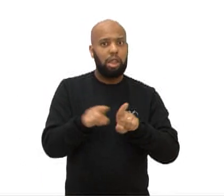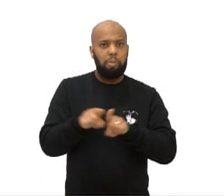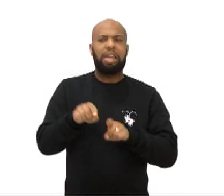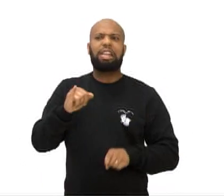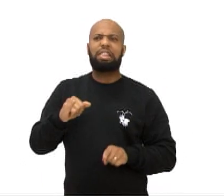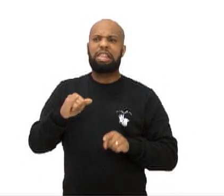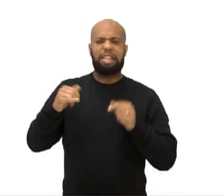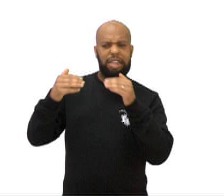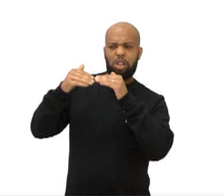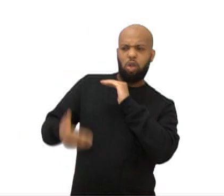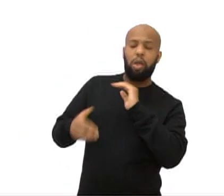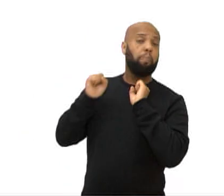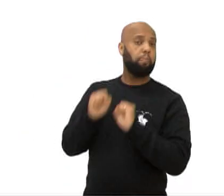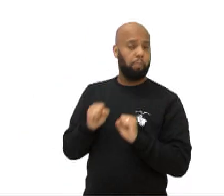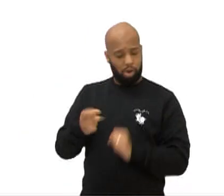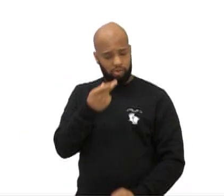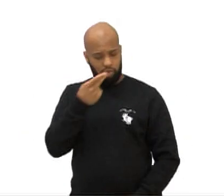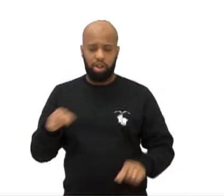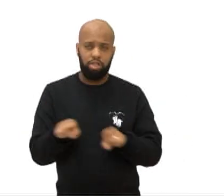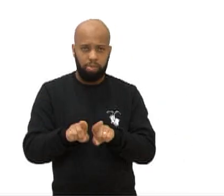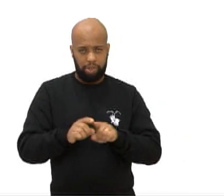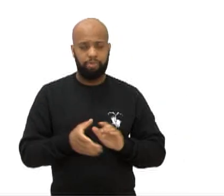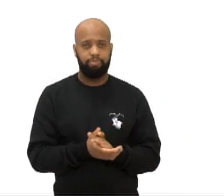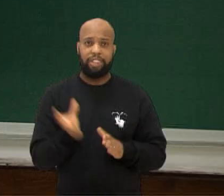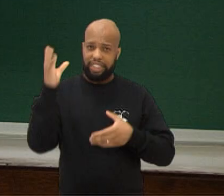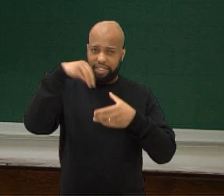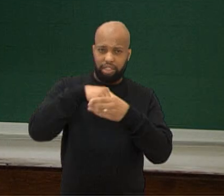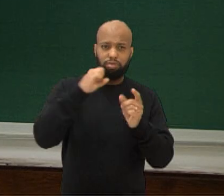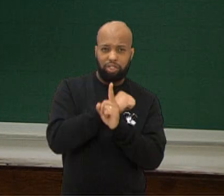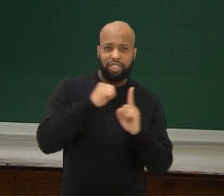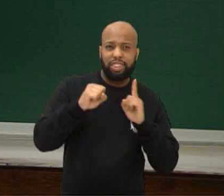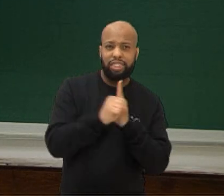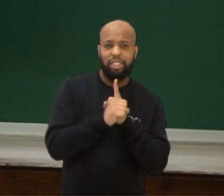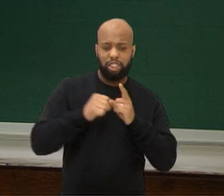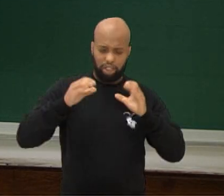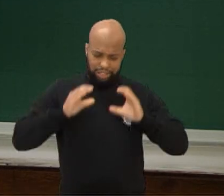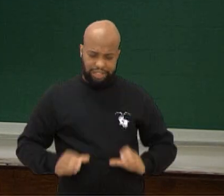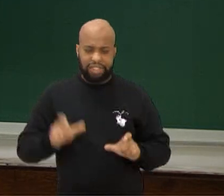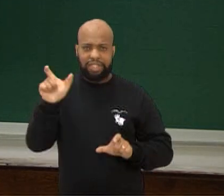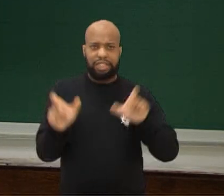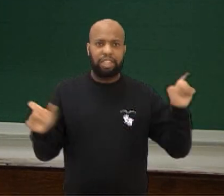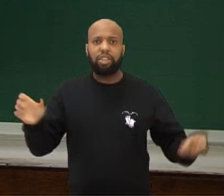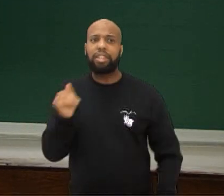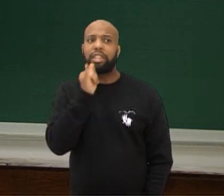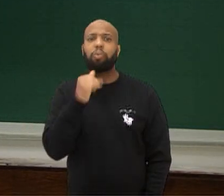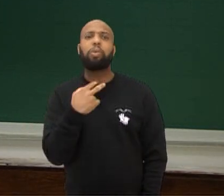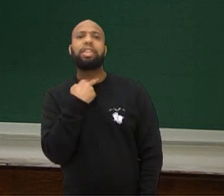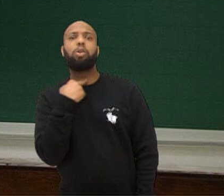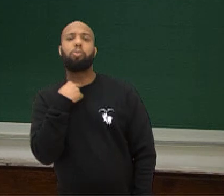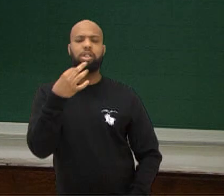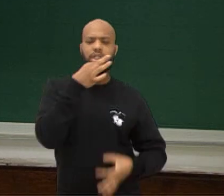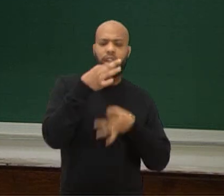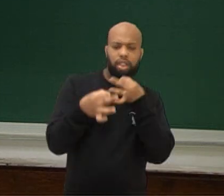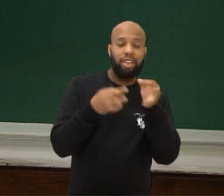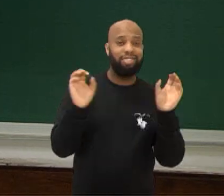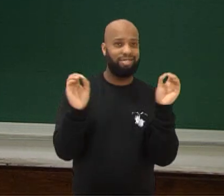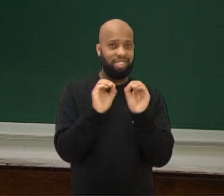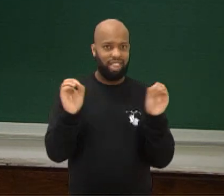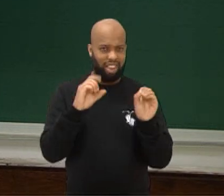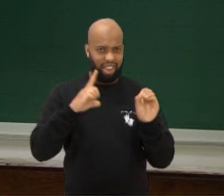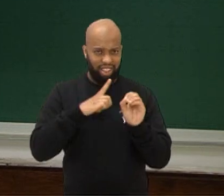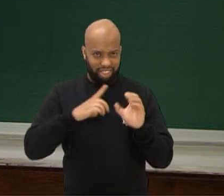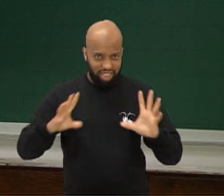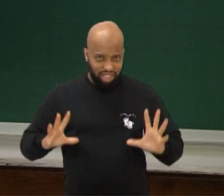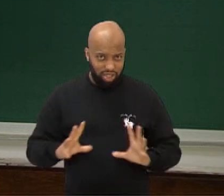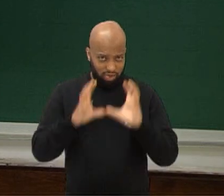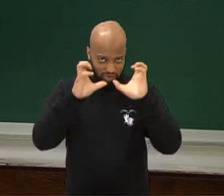Então pensem comigo um pouquinho. Em uma sociedade onde os cidadãos não podem opinar, existe